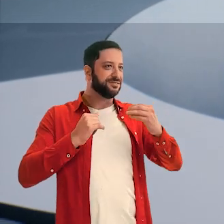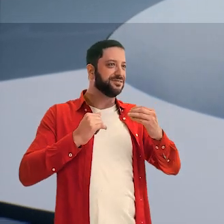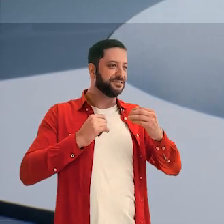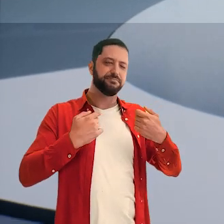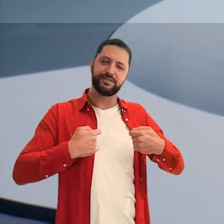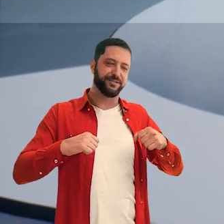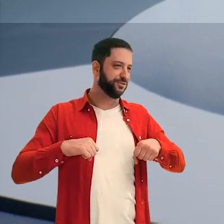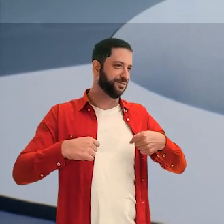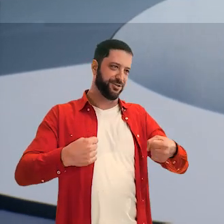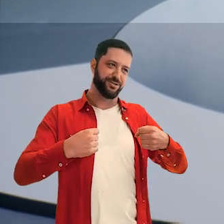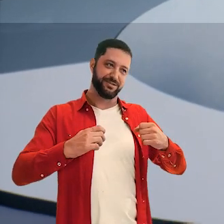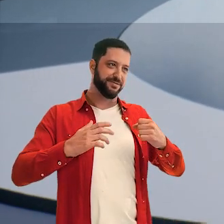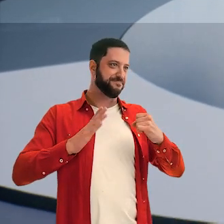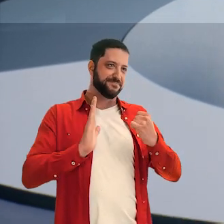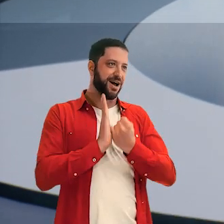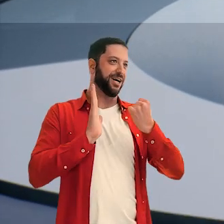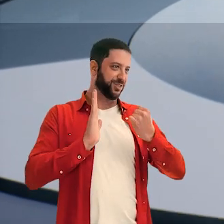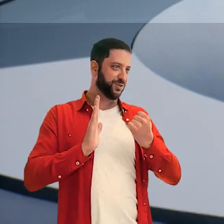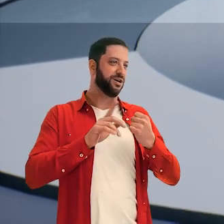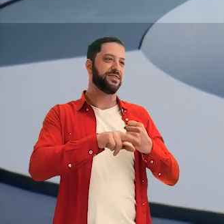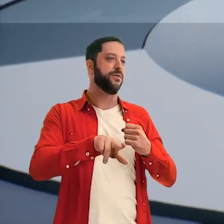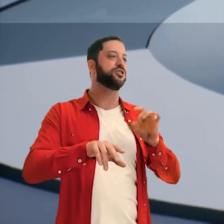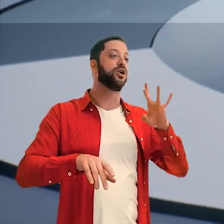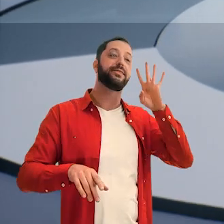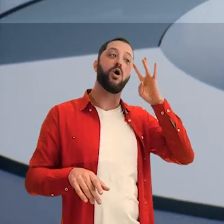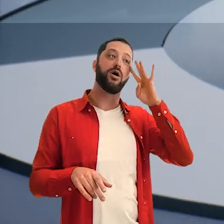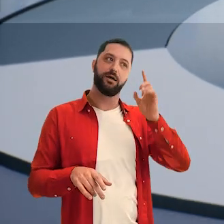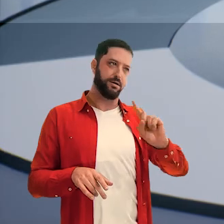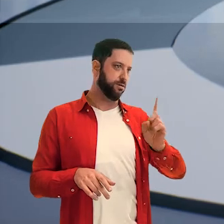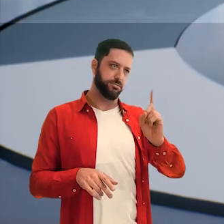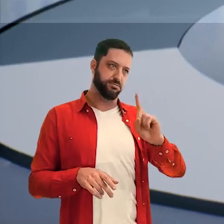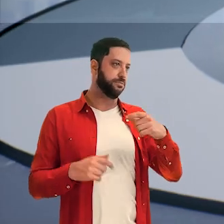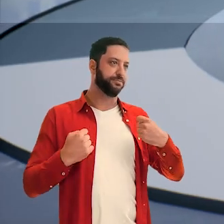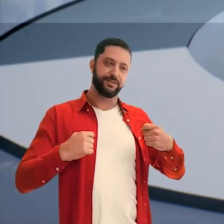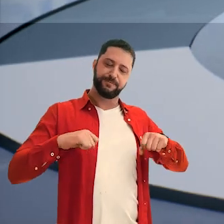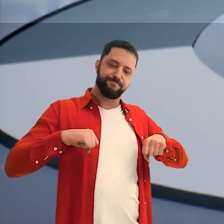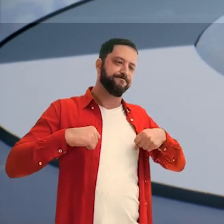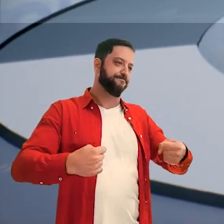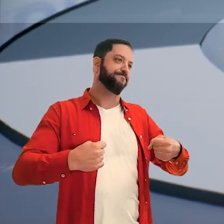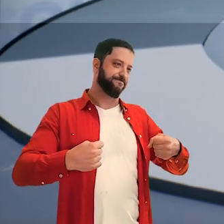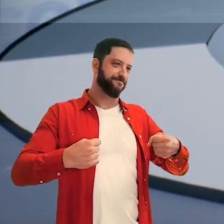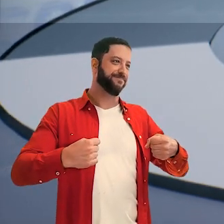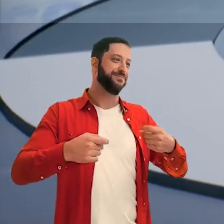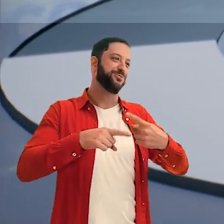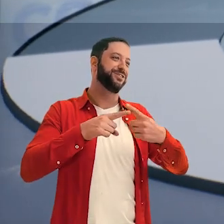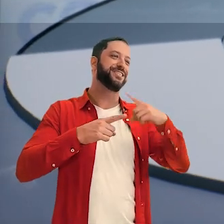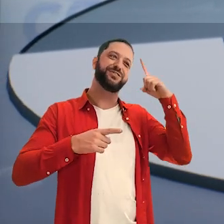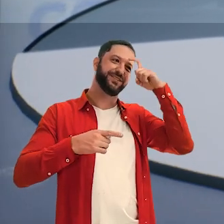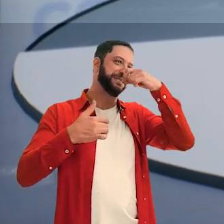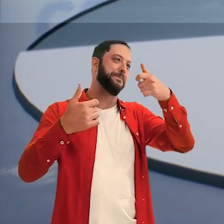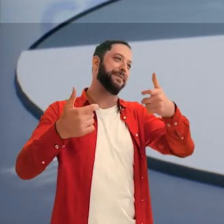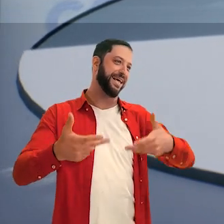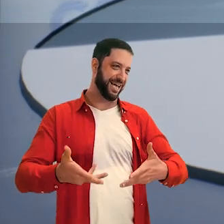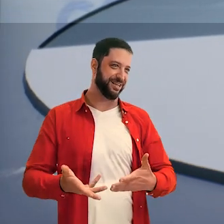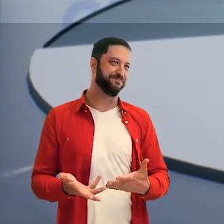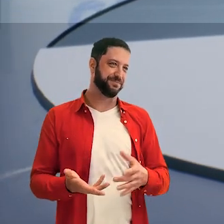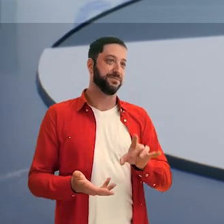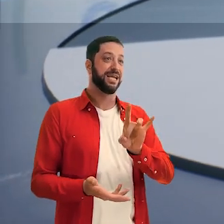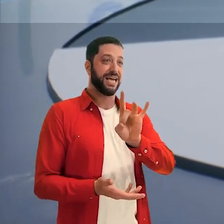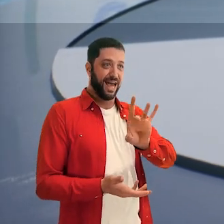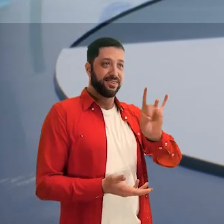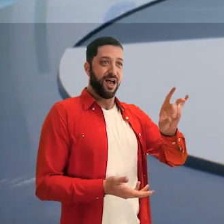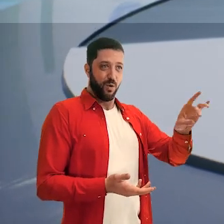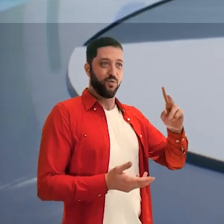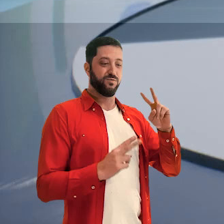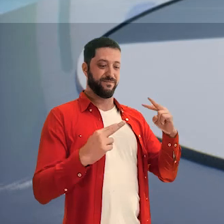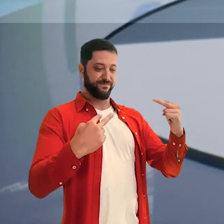seja registrada é necessário dinâmicas de alto impacto. Sim. Então, não é só parte teórica, você precisa viver o método. Por isso que é tão difícil explicar,